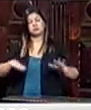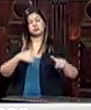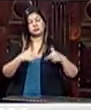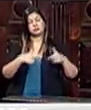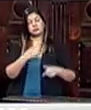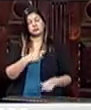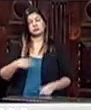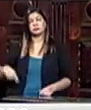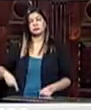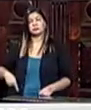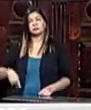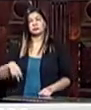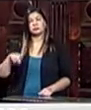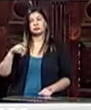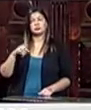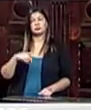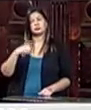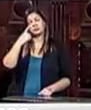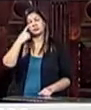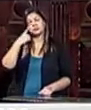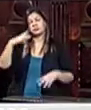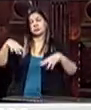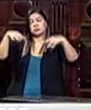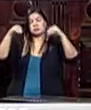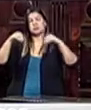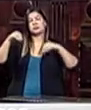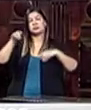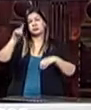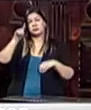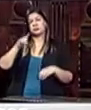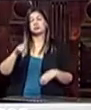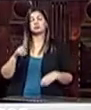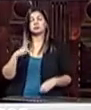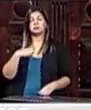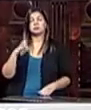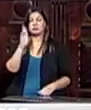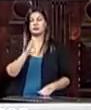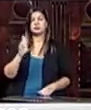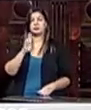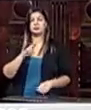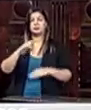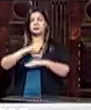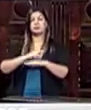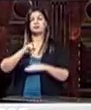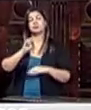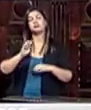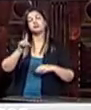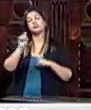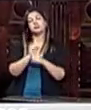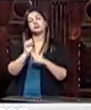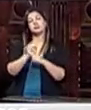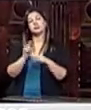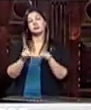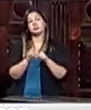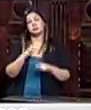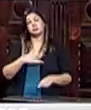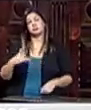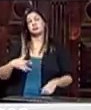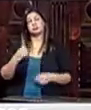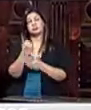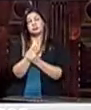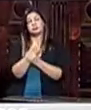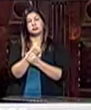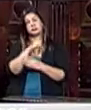públicos. Aí está aí a UERJ, na porta do Palácio, nossas universidades sucateadas, educação, saúde, tudo. A segurança